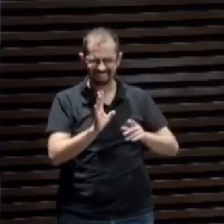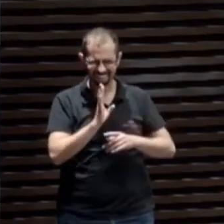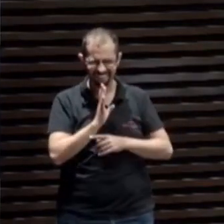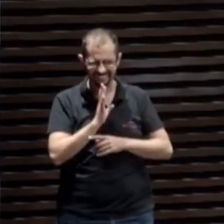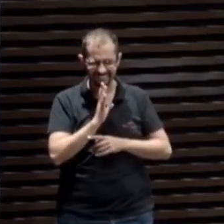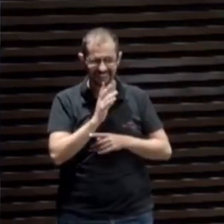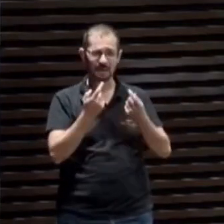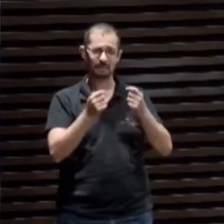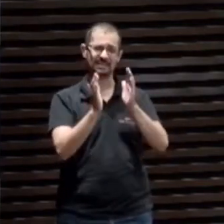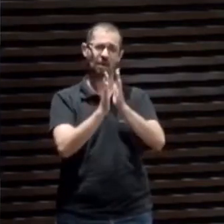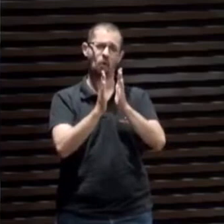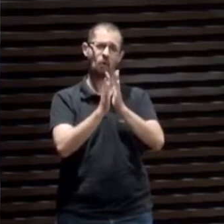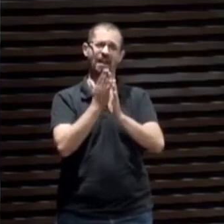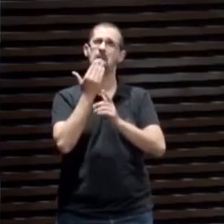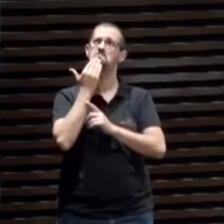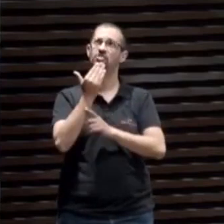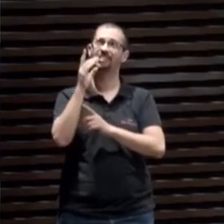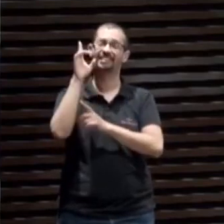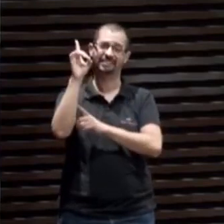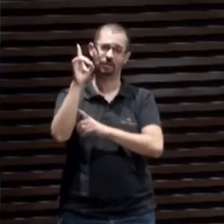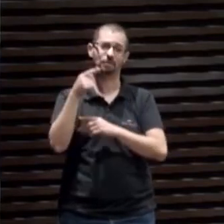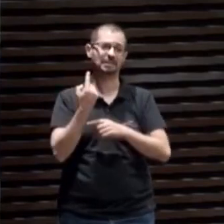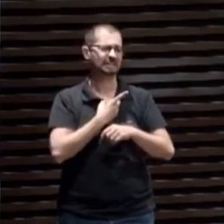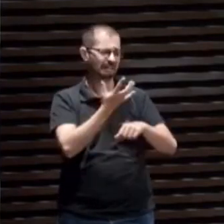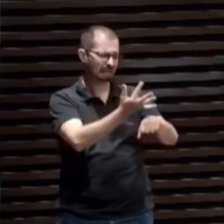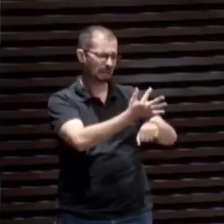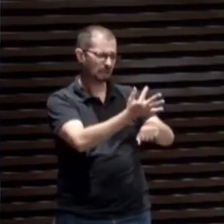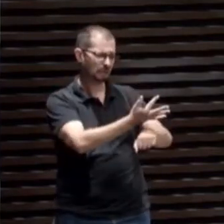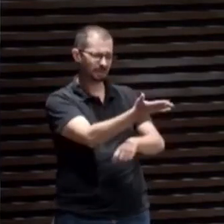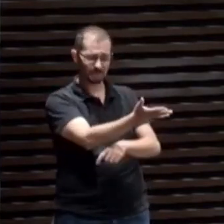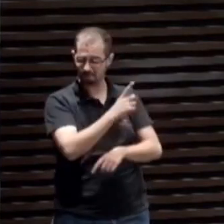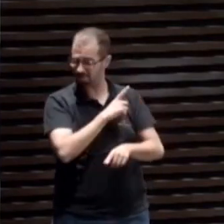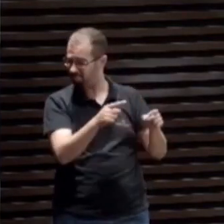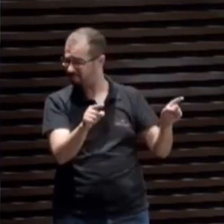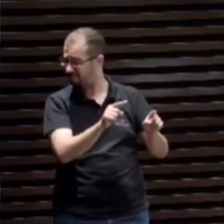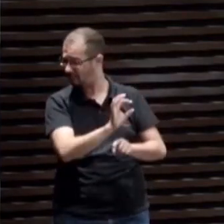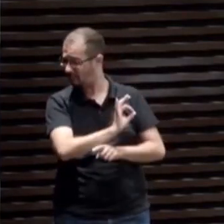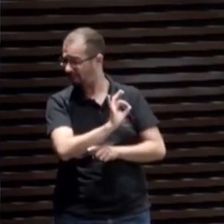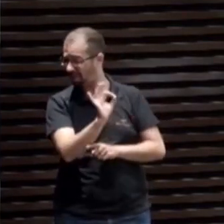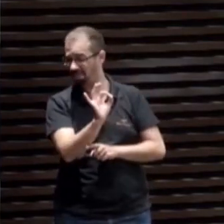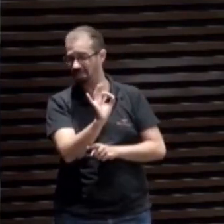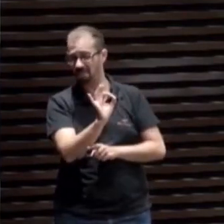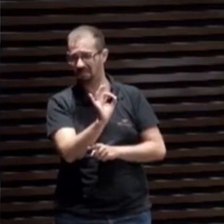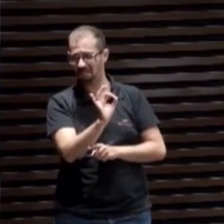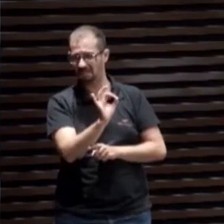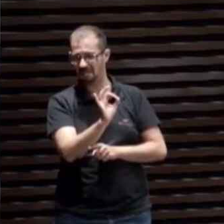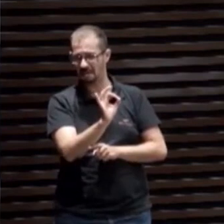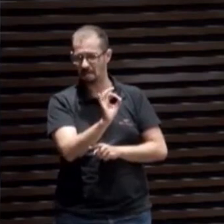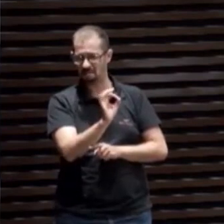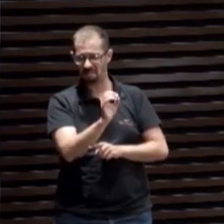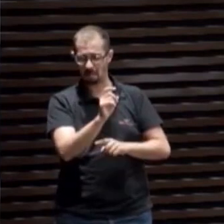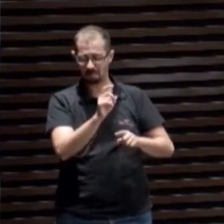que nos dê condição de suportabilidade, porque é um negócio tão grotesco,